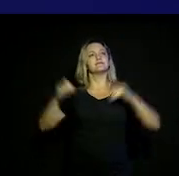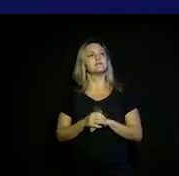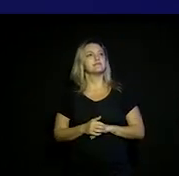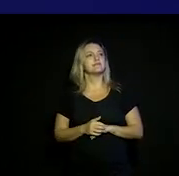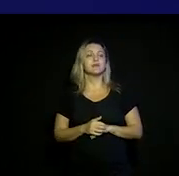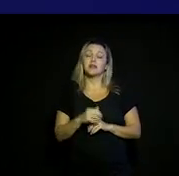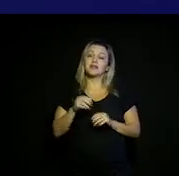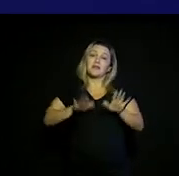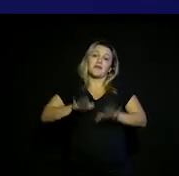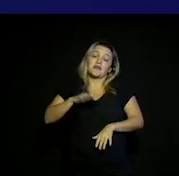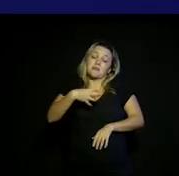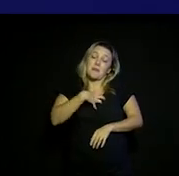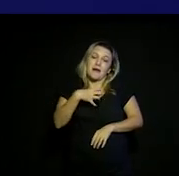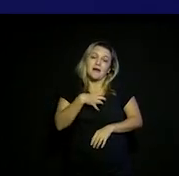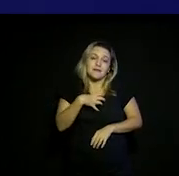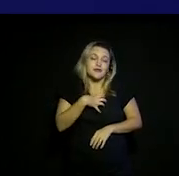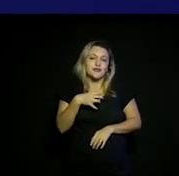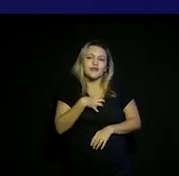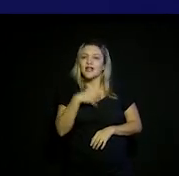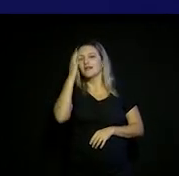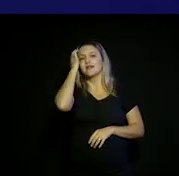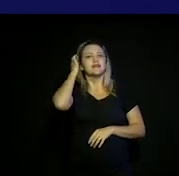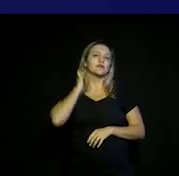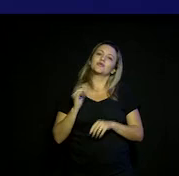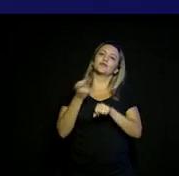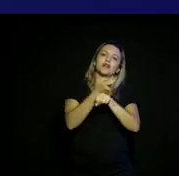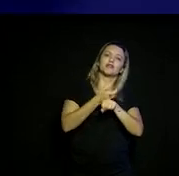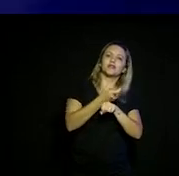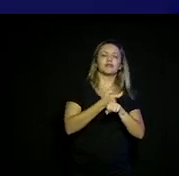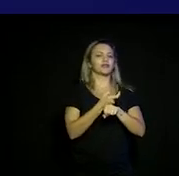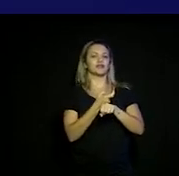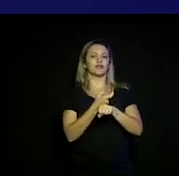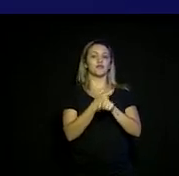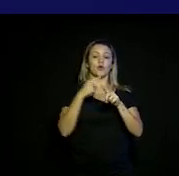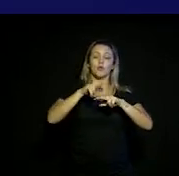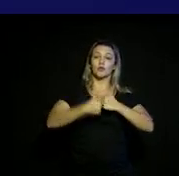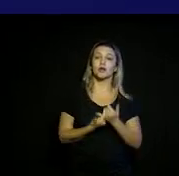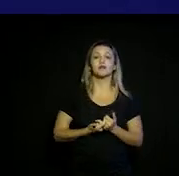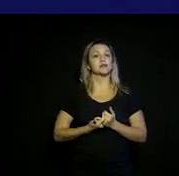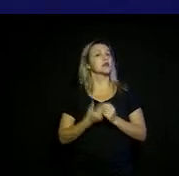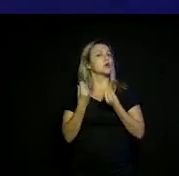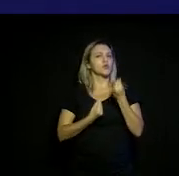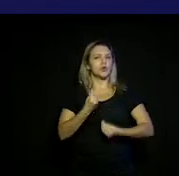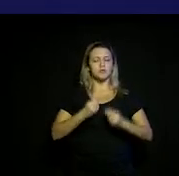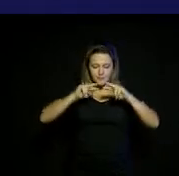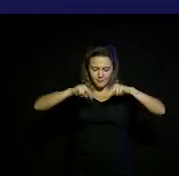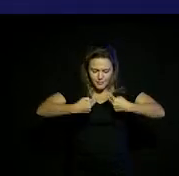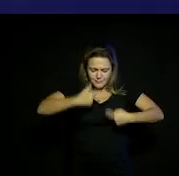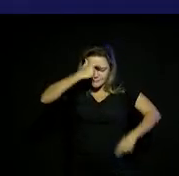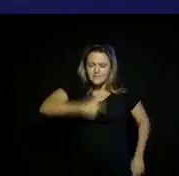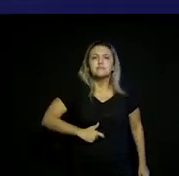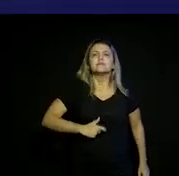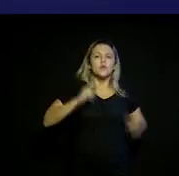palavra, talvez, é uma expressão talvez mais incisiva do que o adjetivo grande. O tamanho do ser humano é algo que